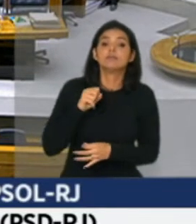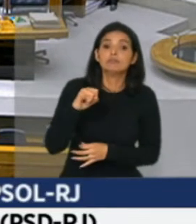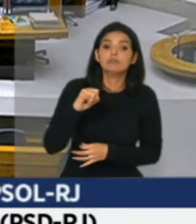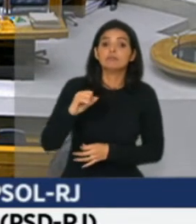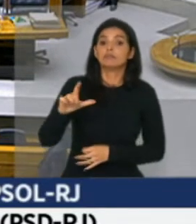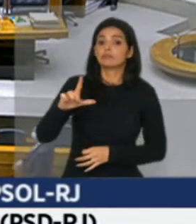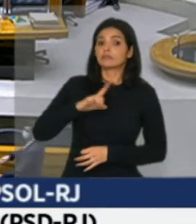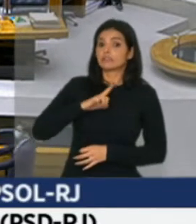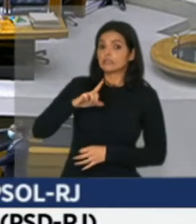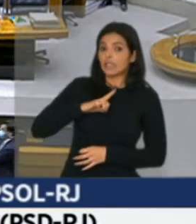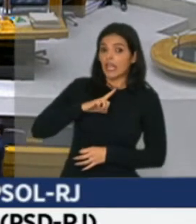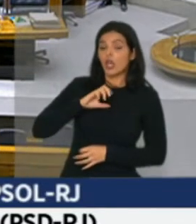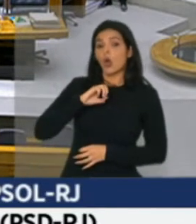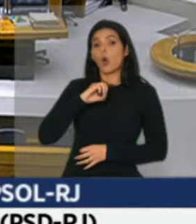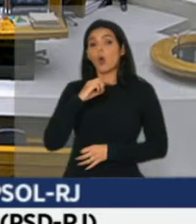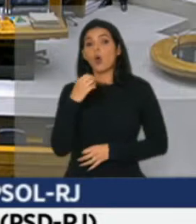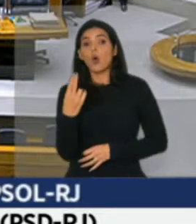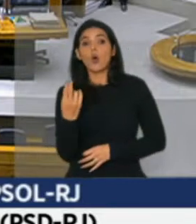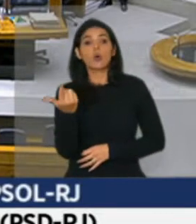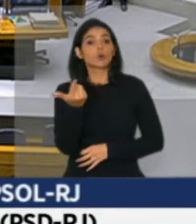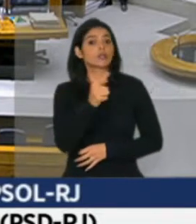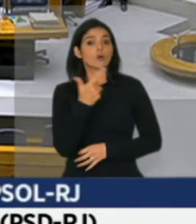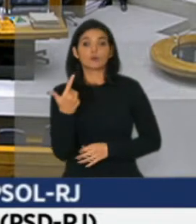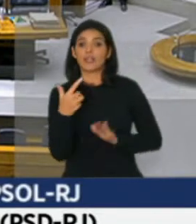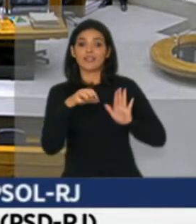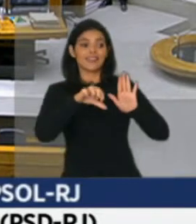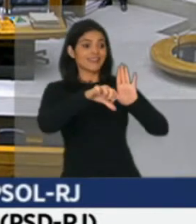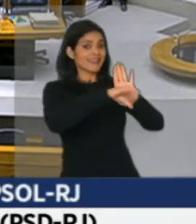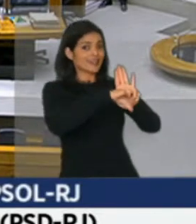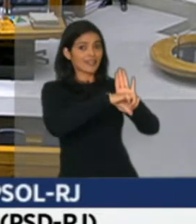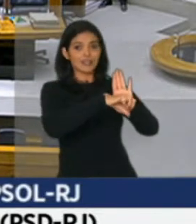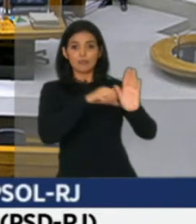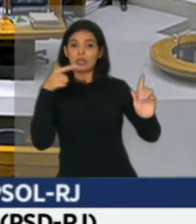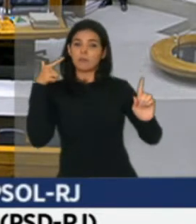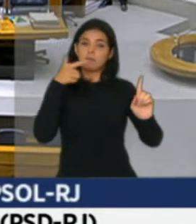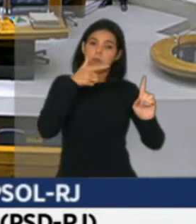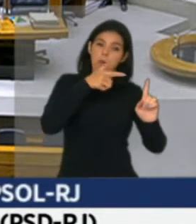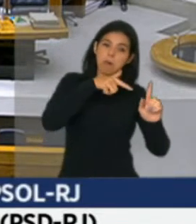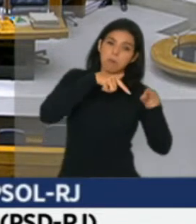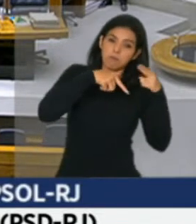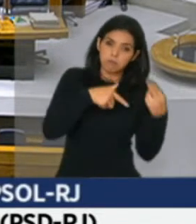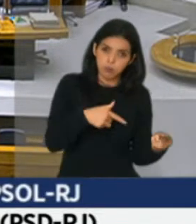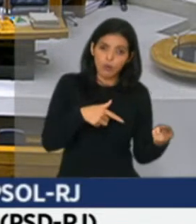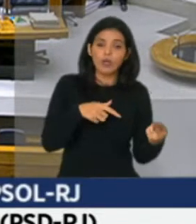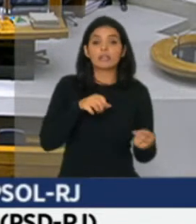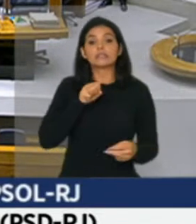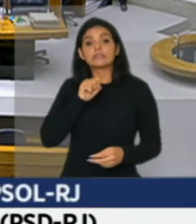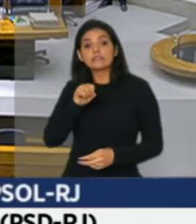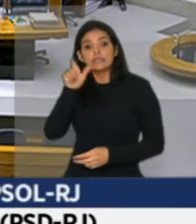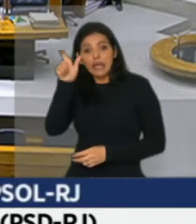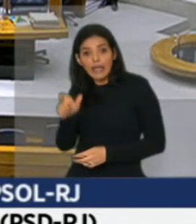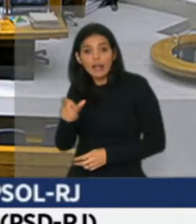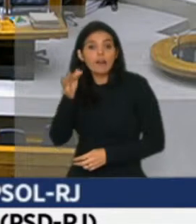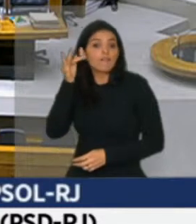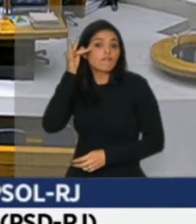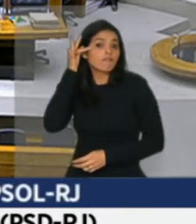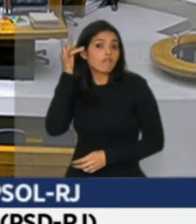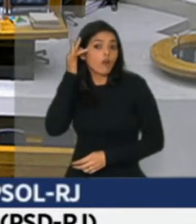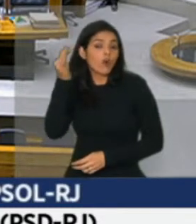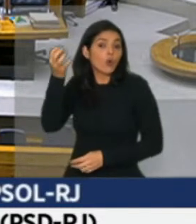existência ou não do crime e, mais especificamente, se a parlamentar